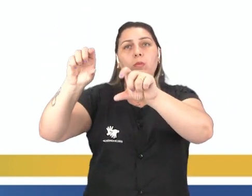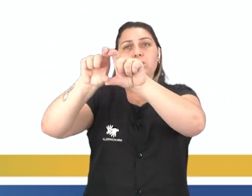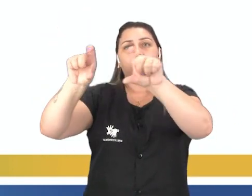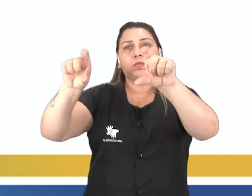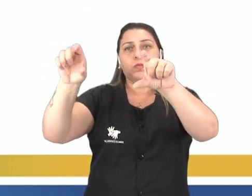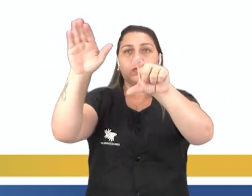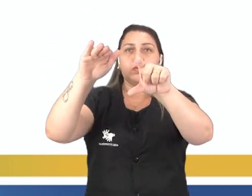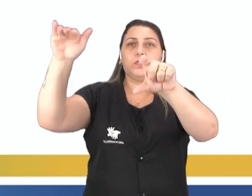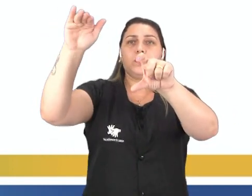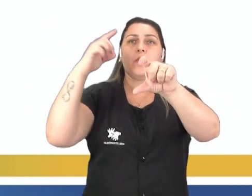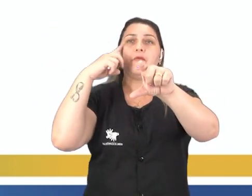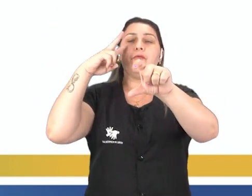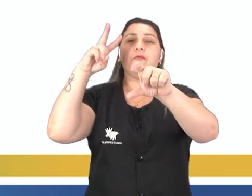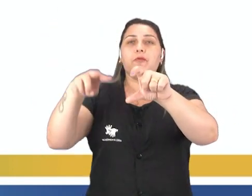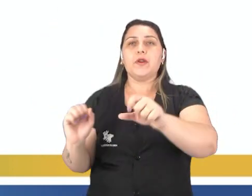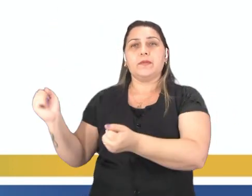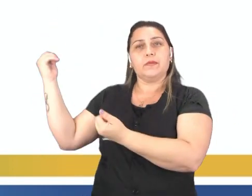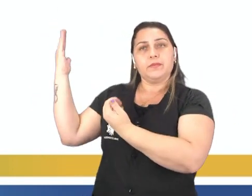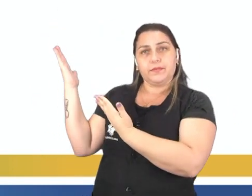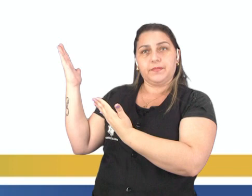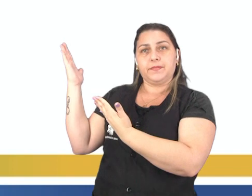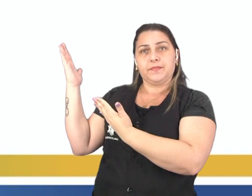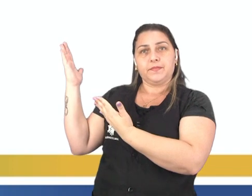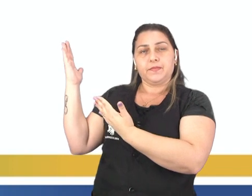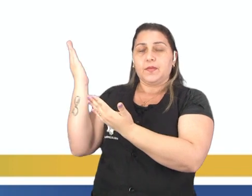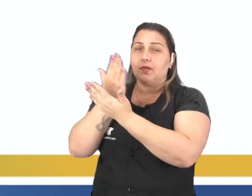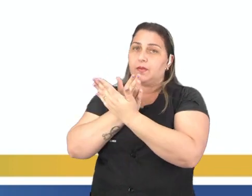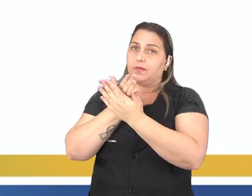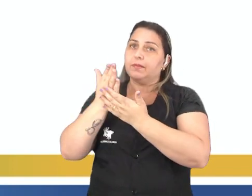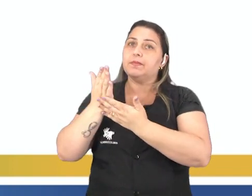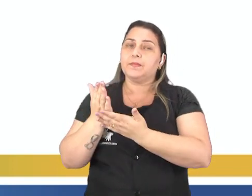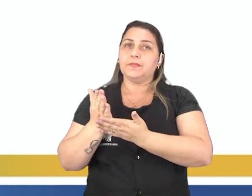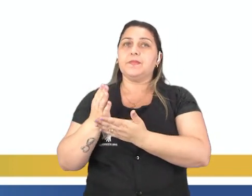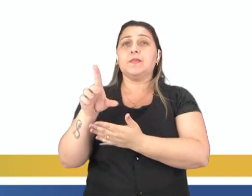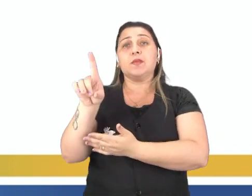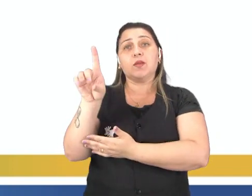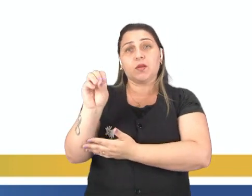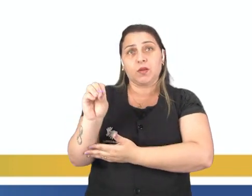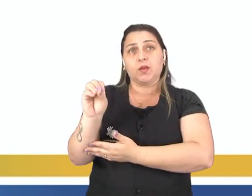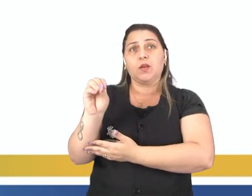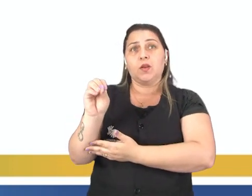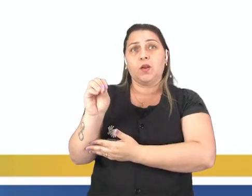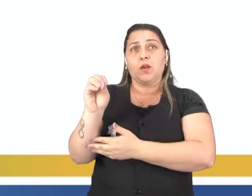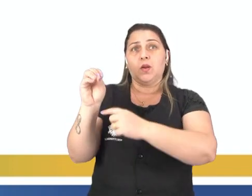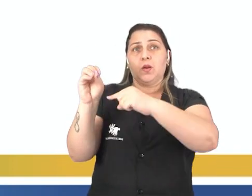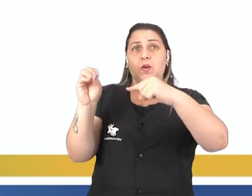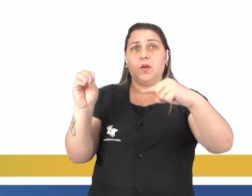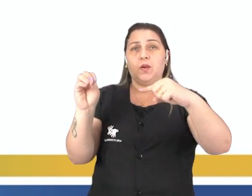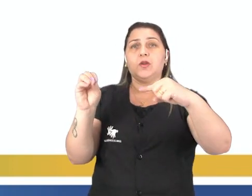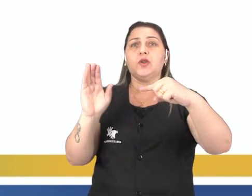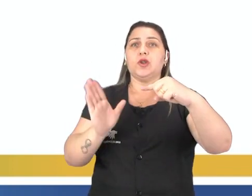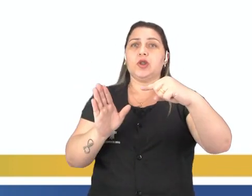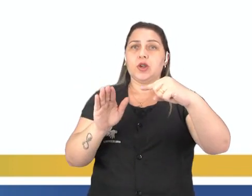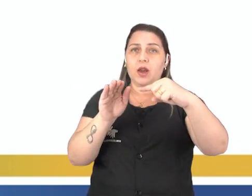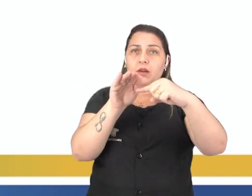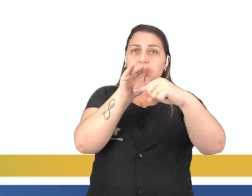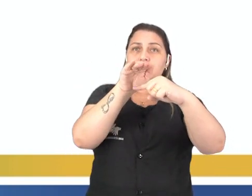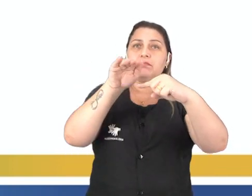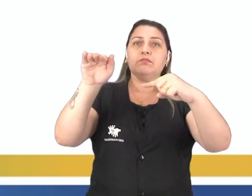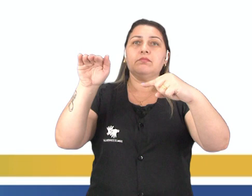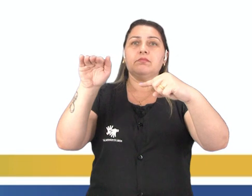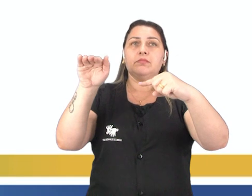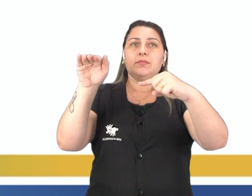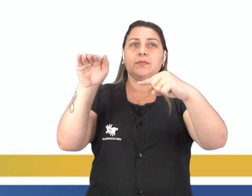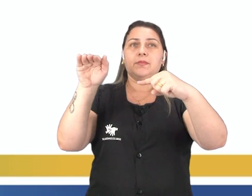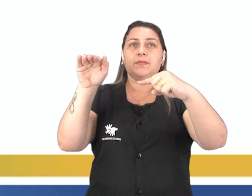ver aí na imagem. Vejam só, nós começamos aí no Dó, uma linha já suplementar,